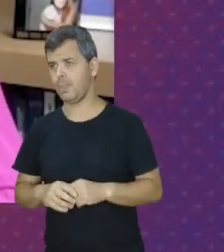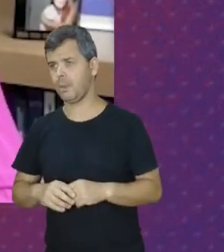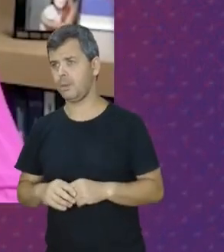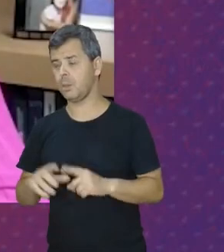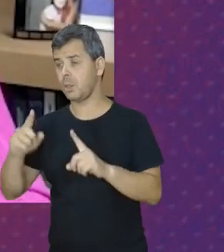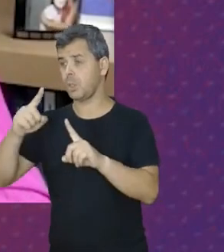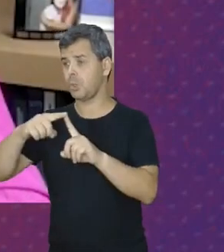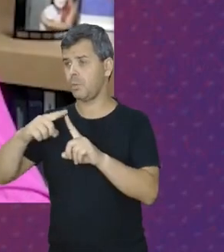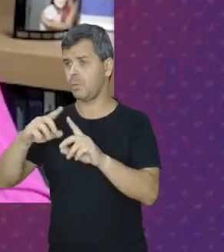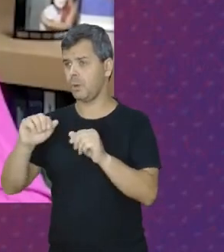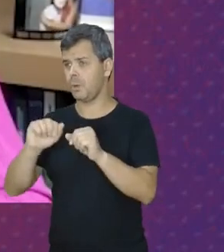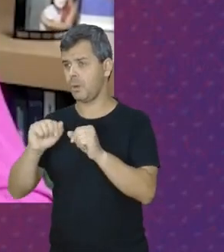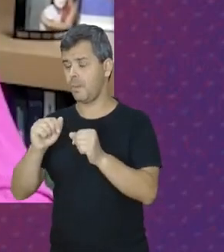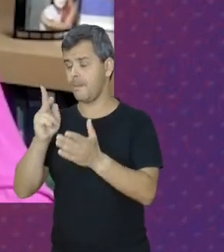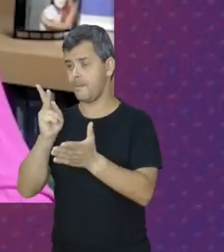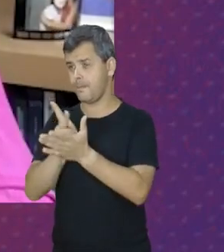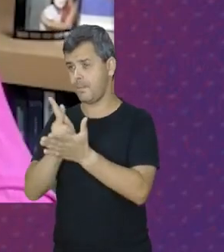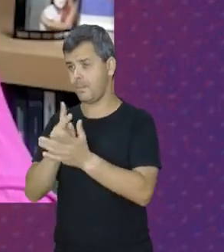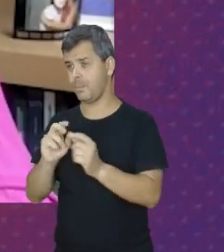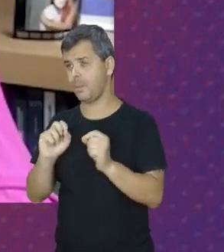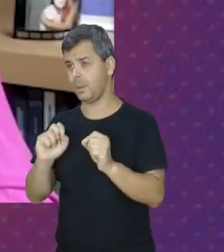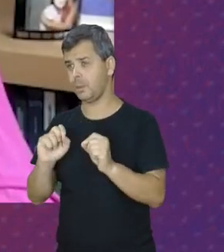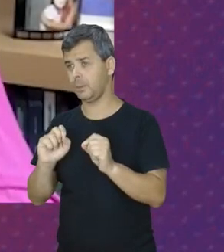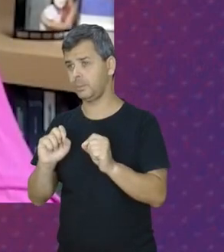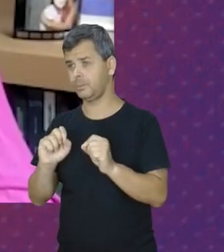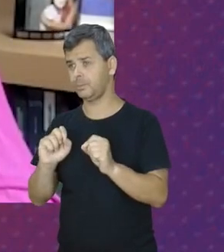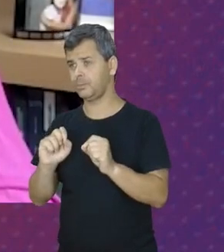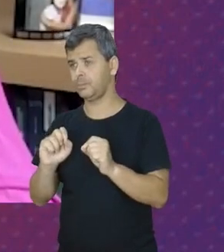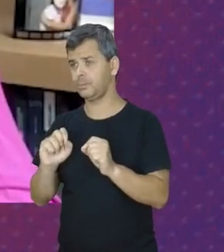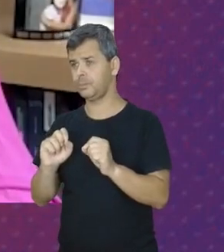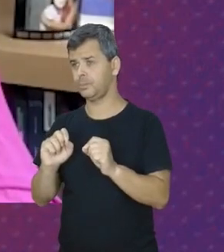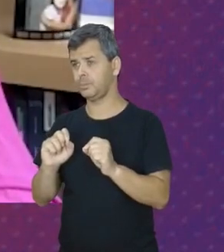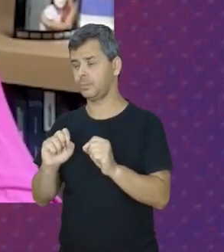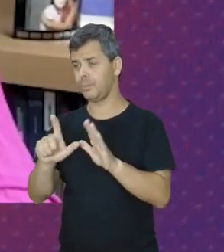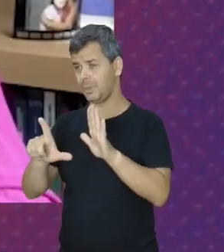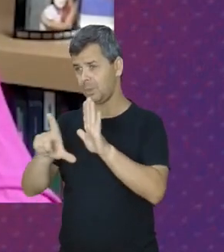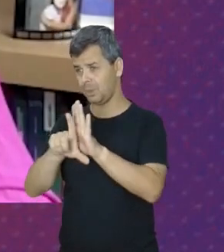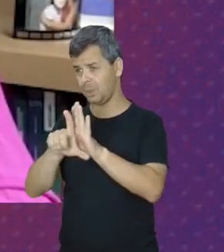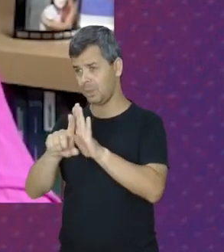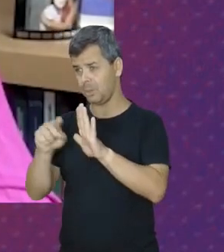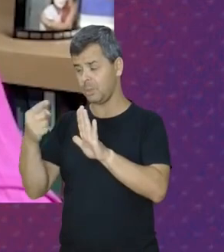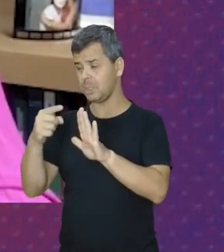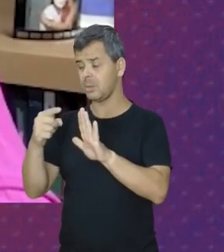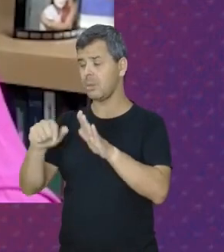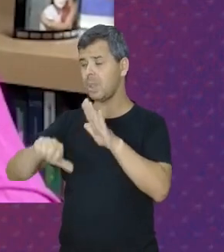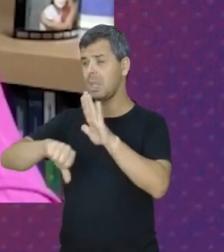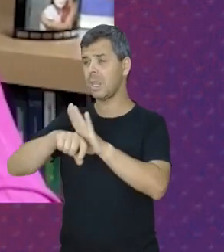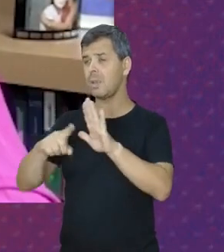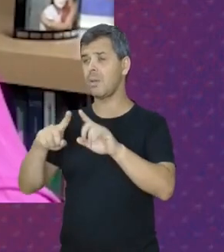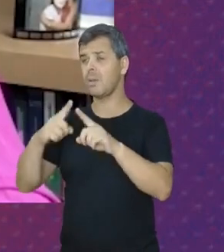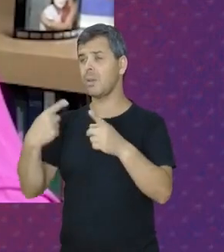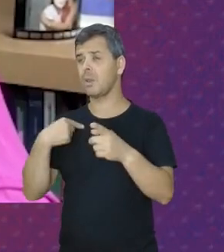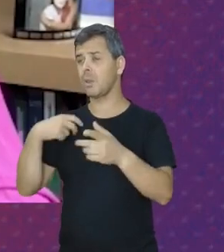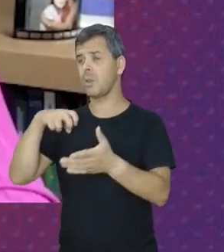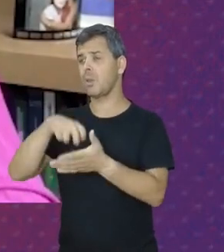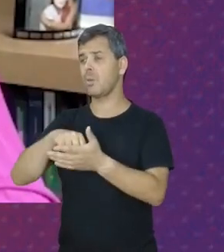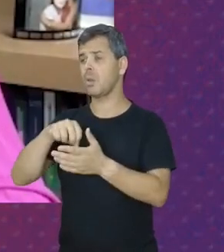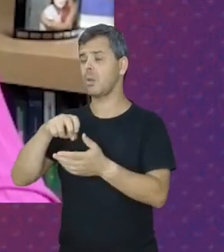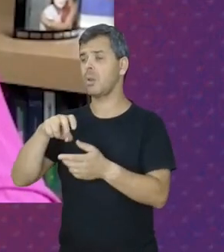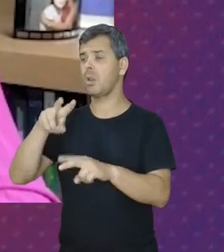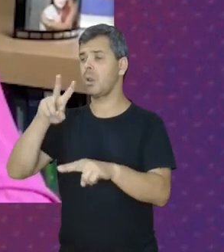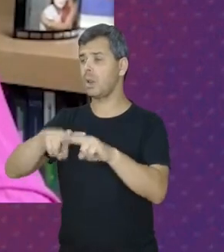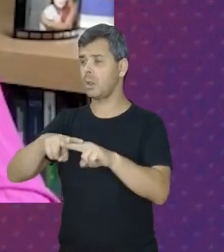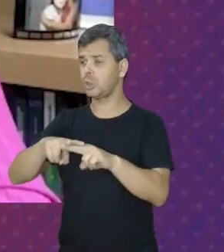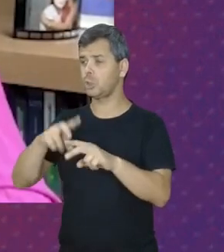tipificado. Ao mesmo tempo que, pela lei, esse tipo de crime será punido com pena de reclusão de